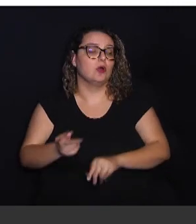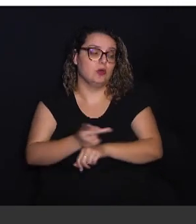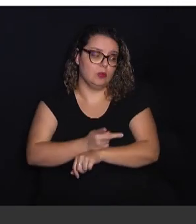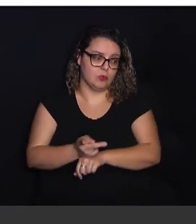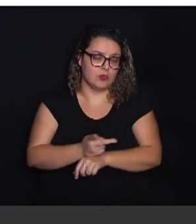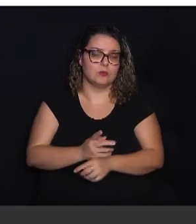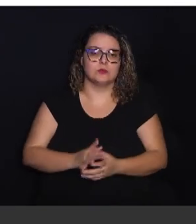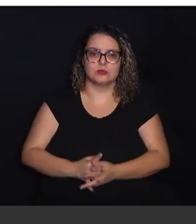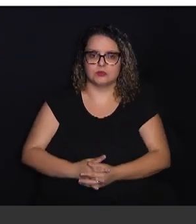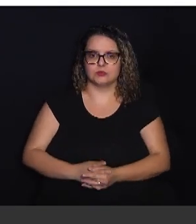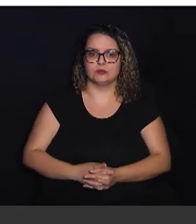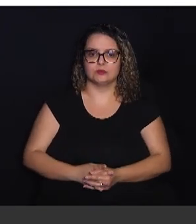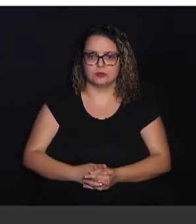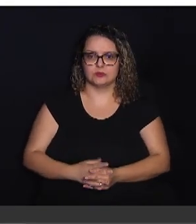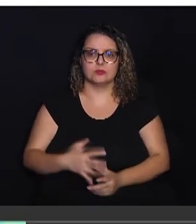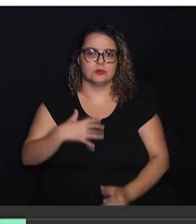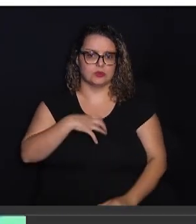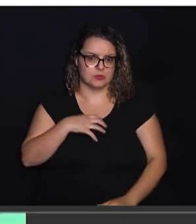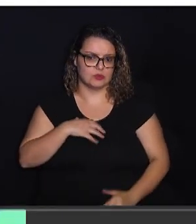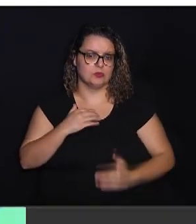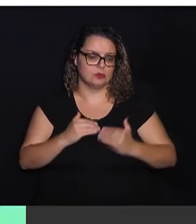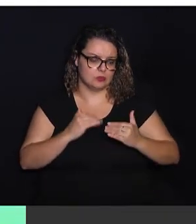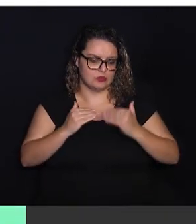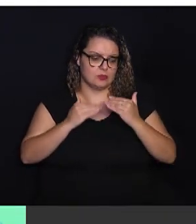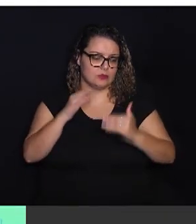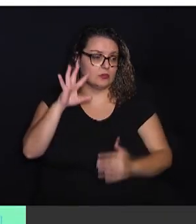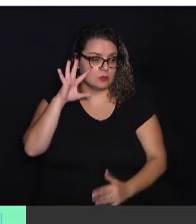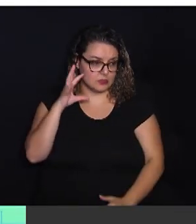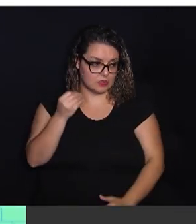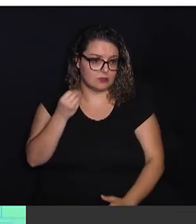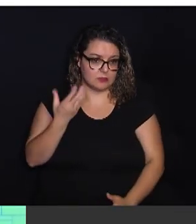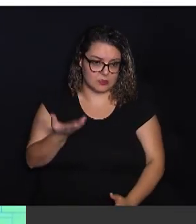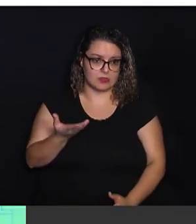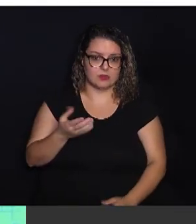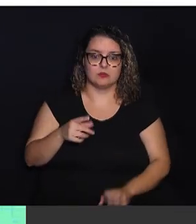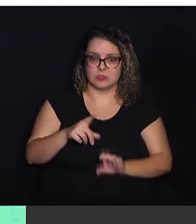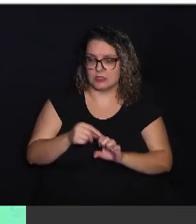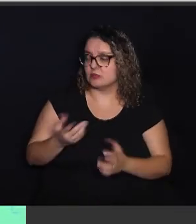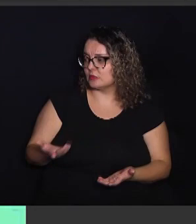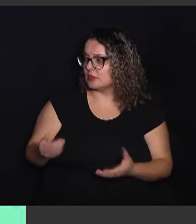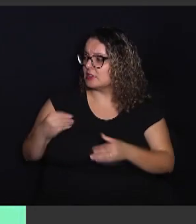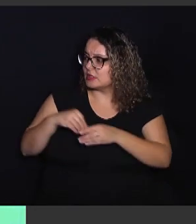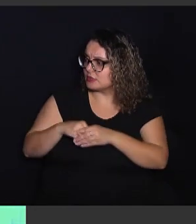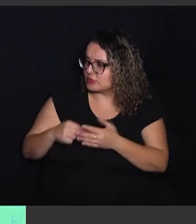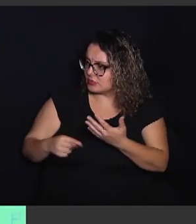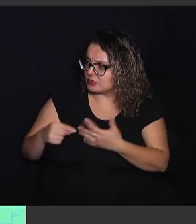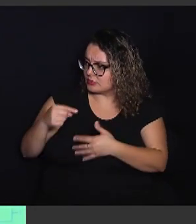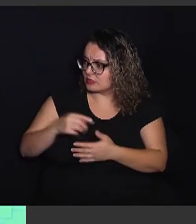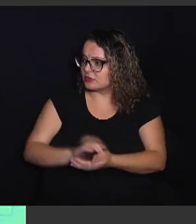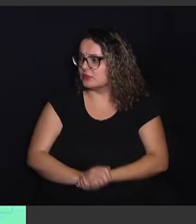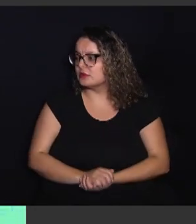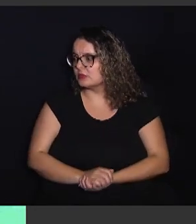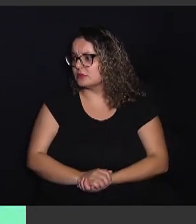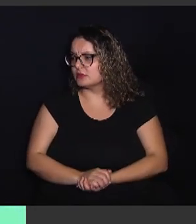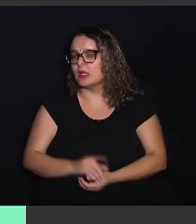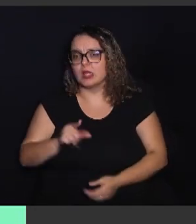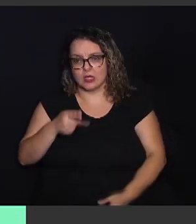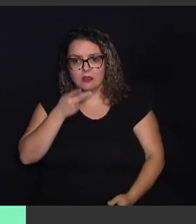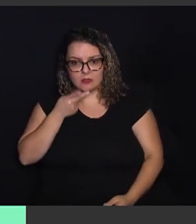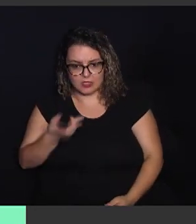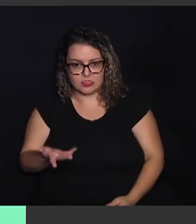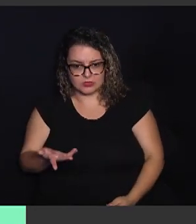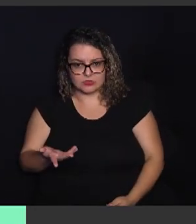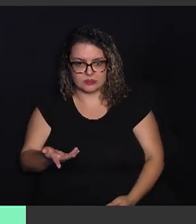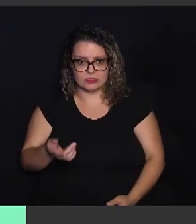muito. É a forma que eu fui me formando, né? E uma das premissas do Sebrae é justamente falar que é